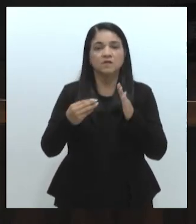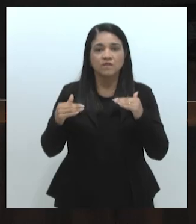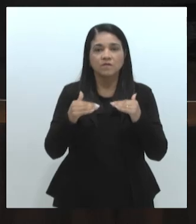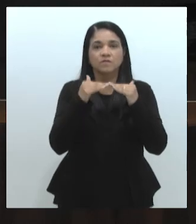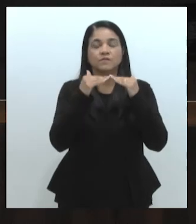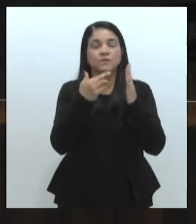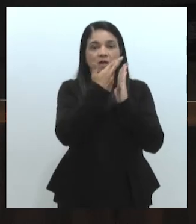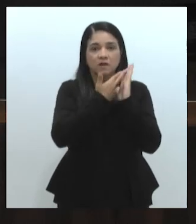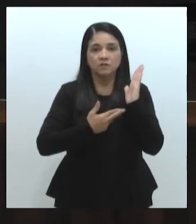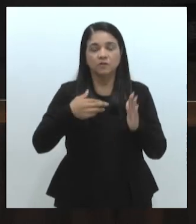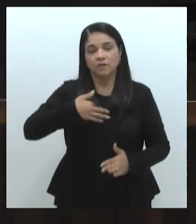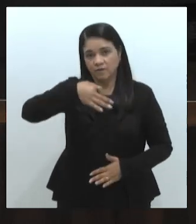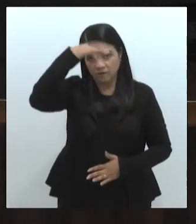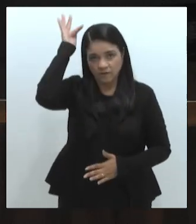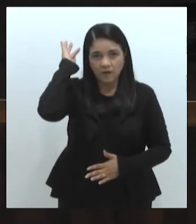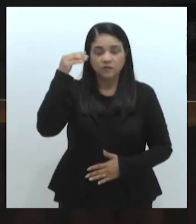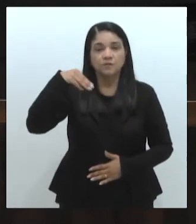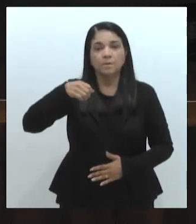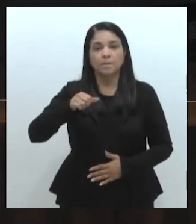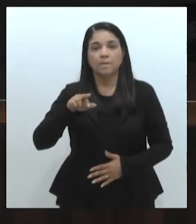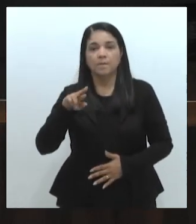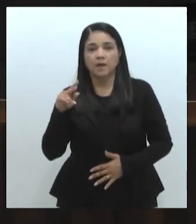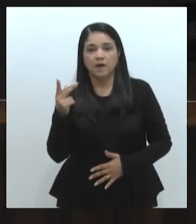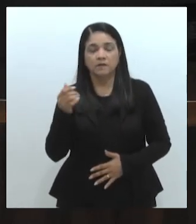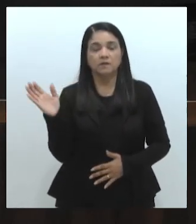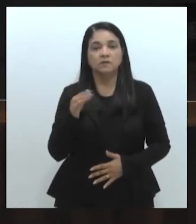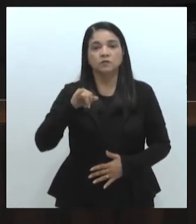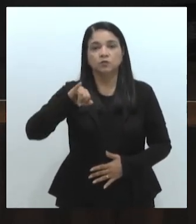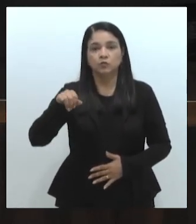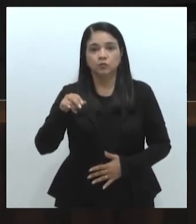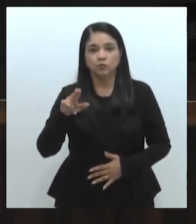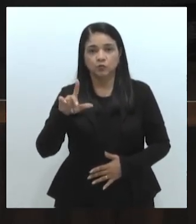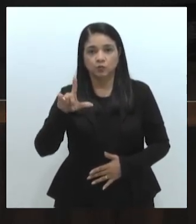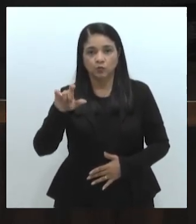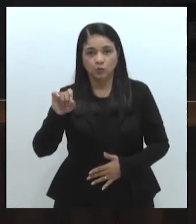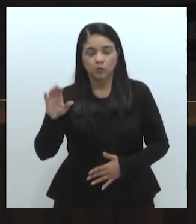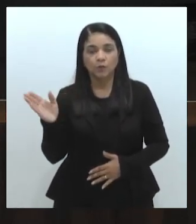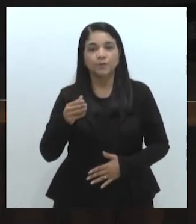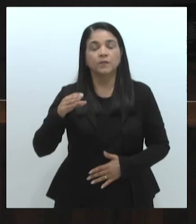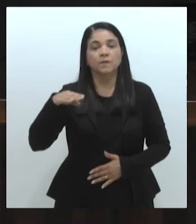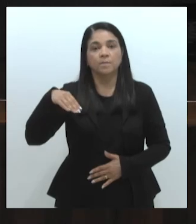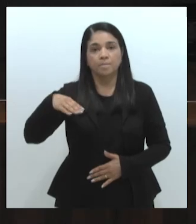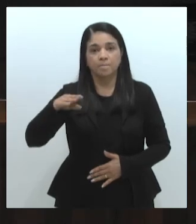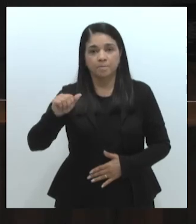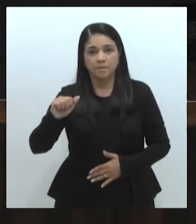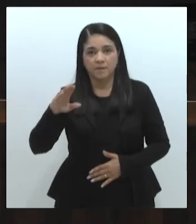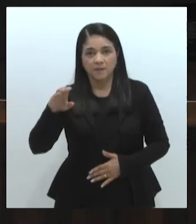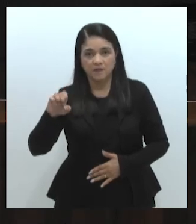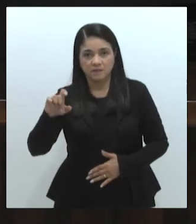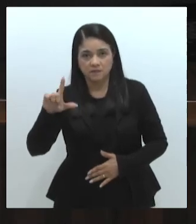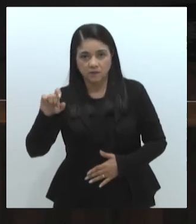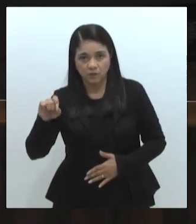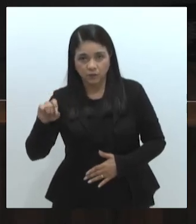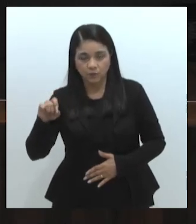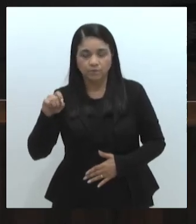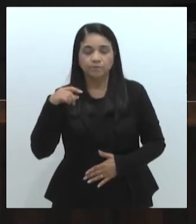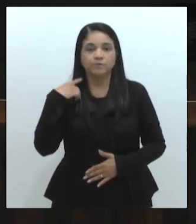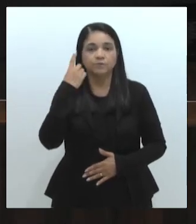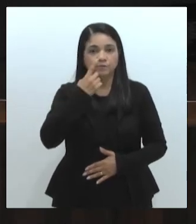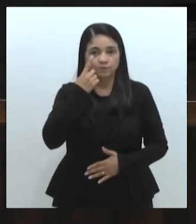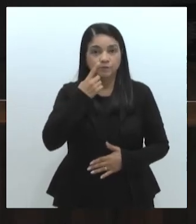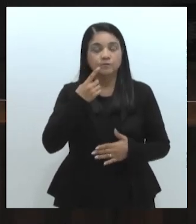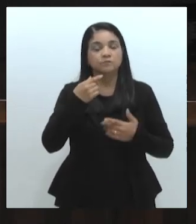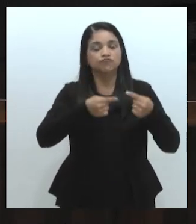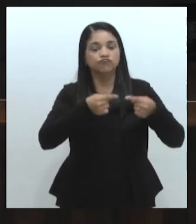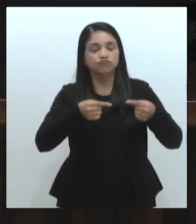relatores deputados Fred Pacheco, Marta Rocha, Júlio Rocha e Carlos Macedo. Em discussão, não havendo quem